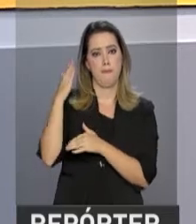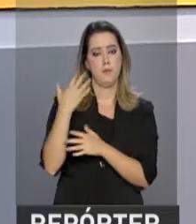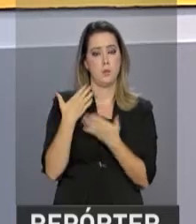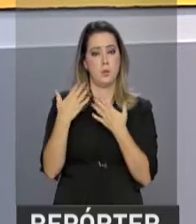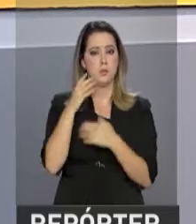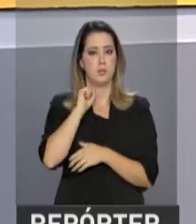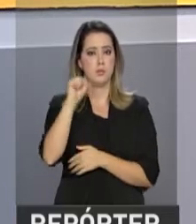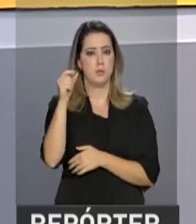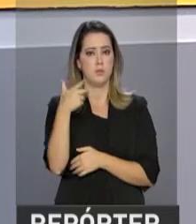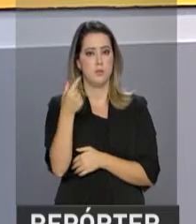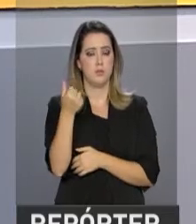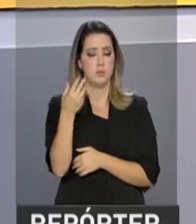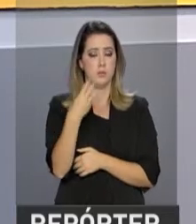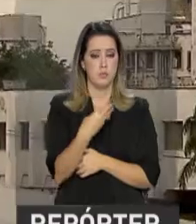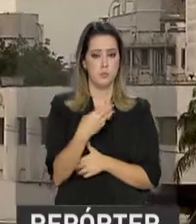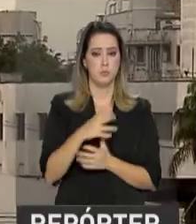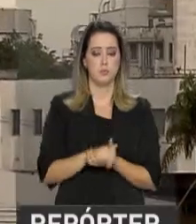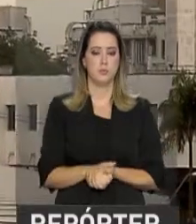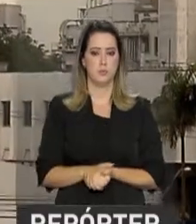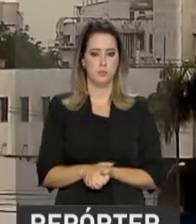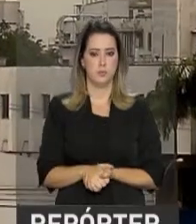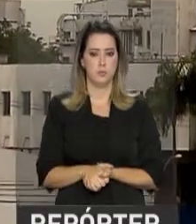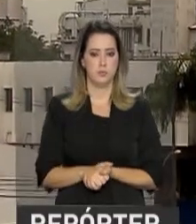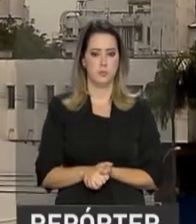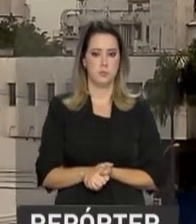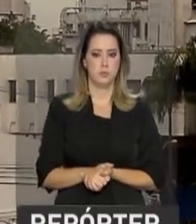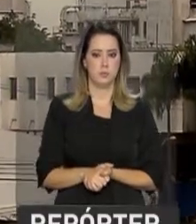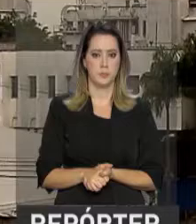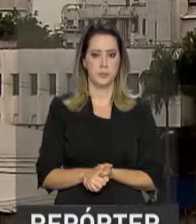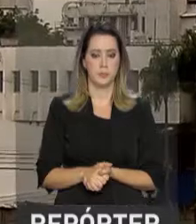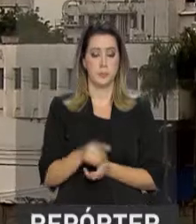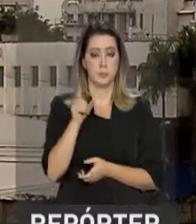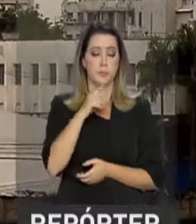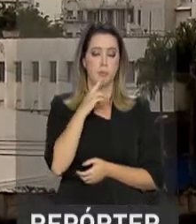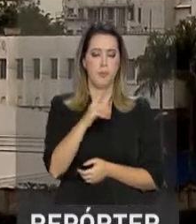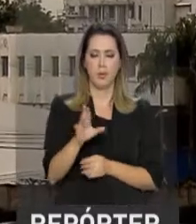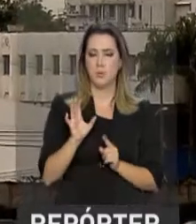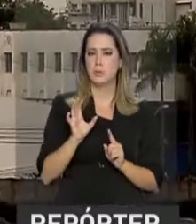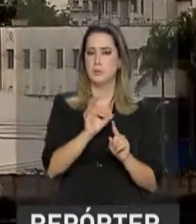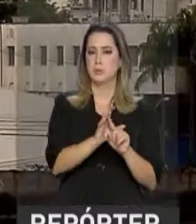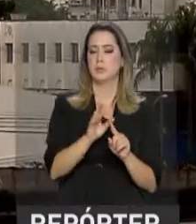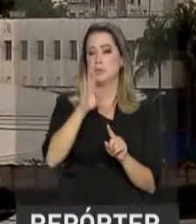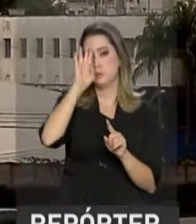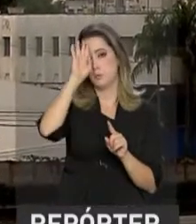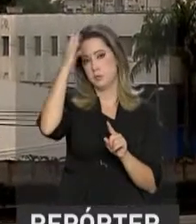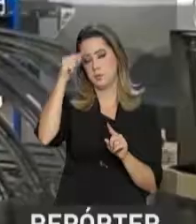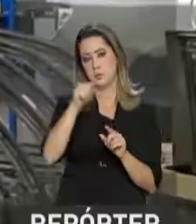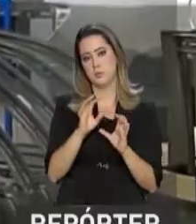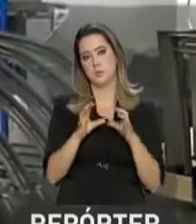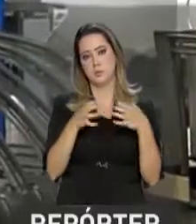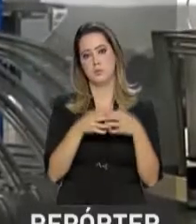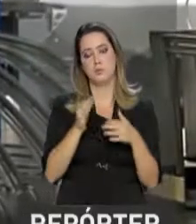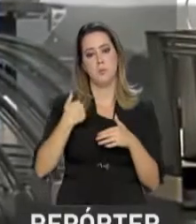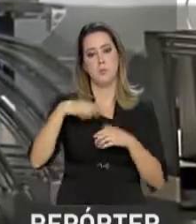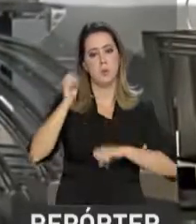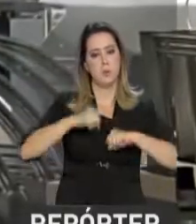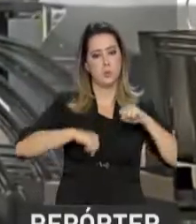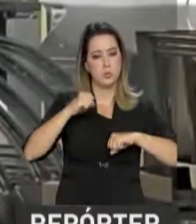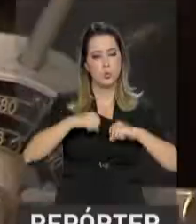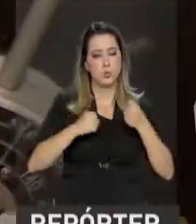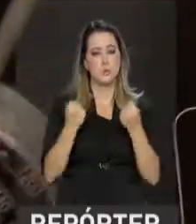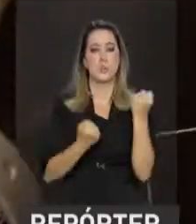2013 o resultado foi influenciado principalmente por uma maior fabricação de